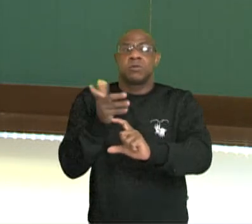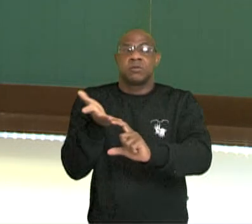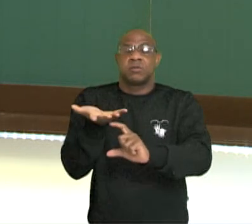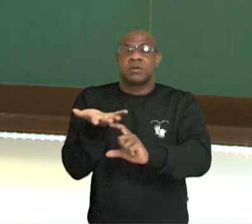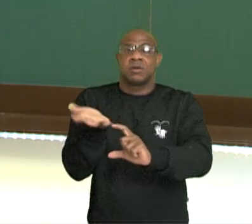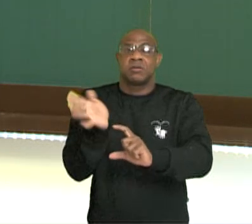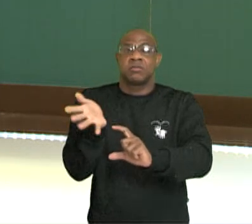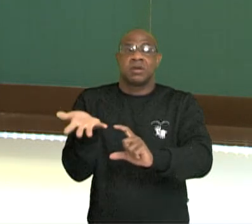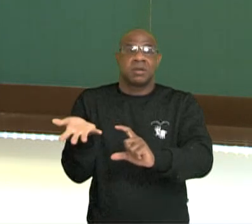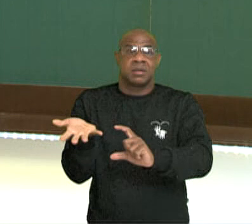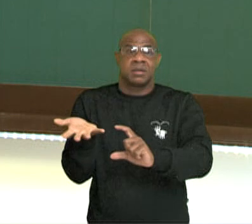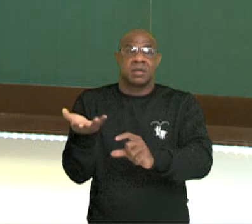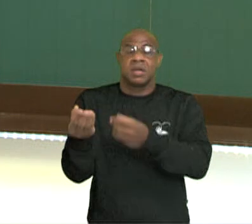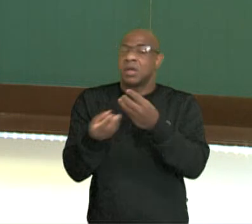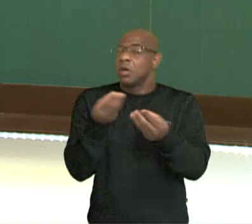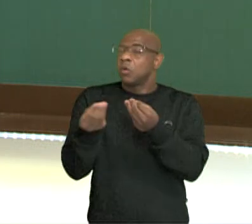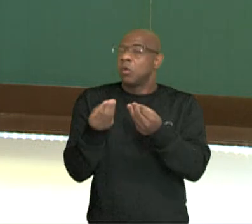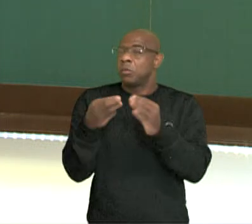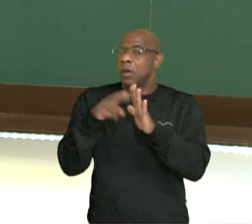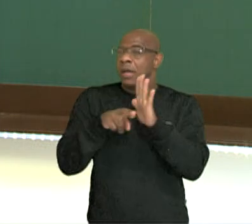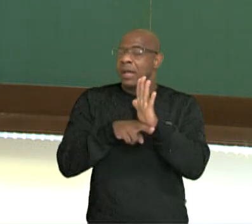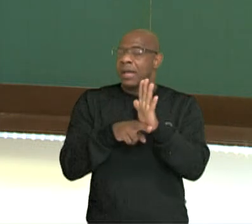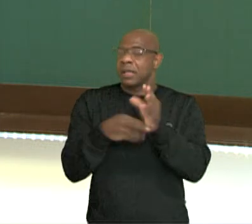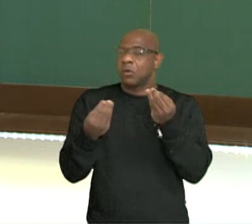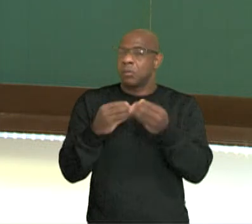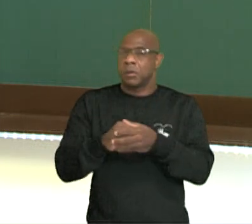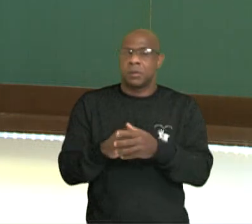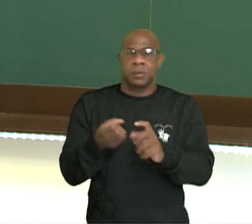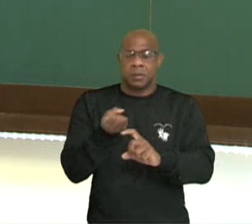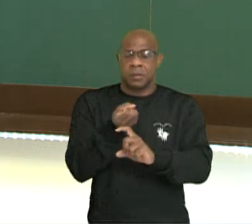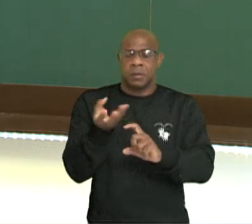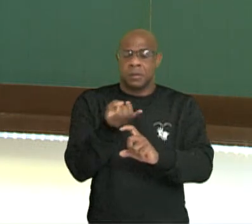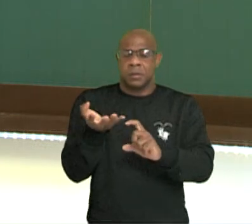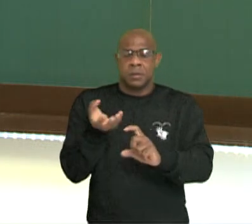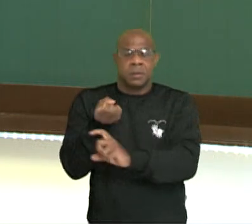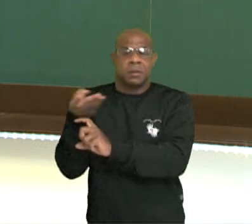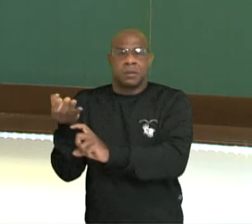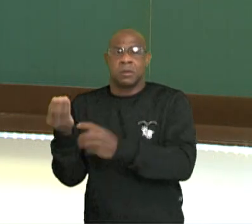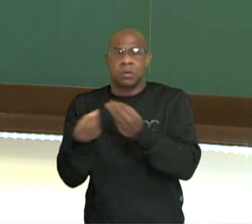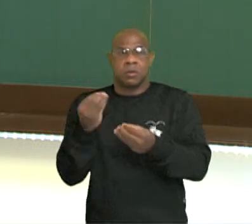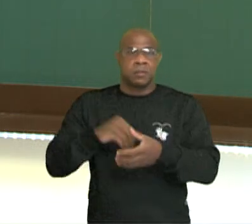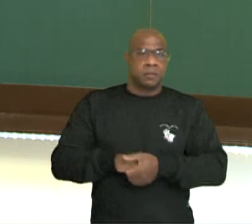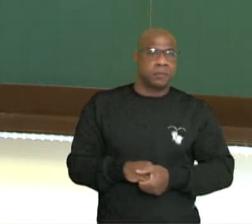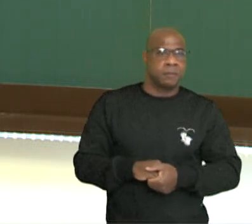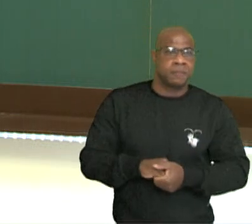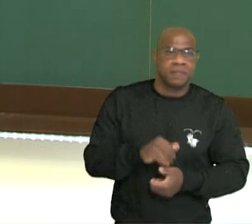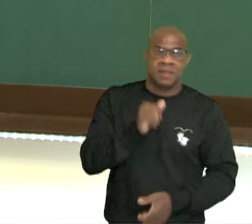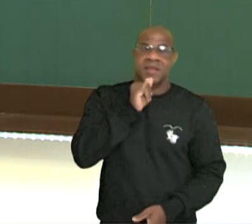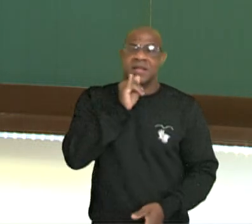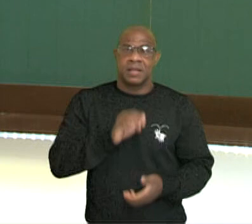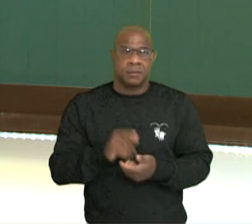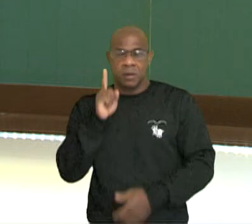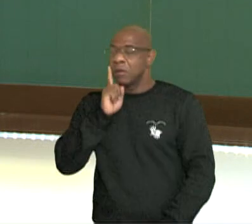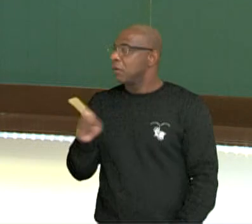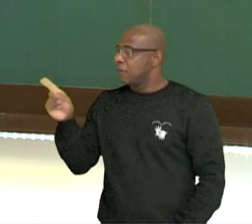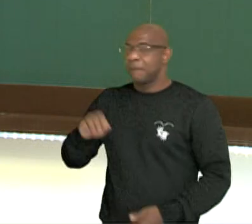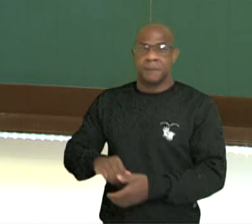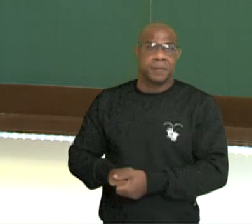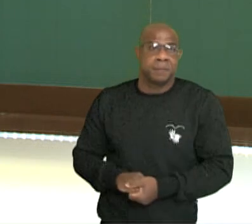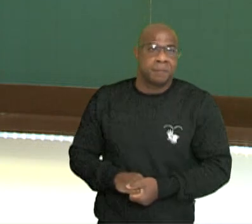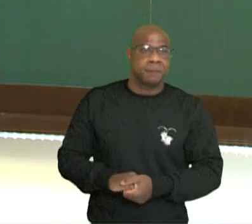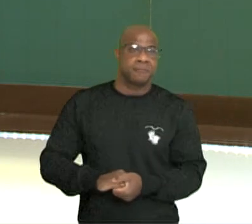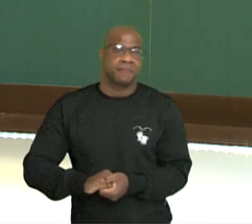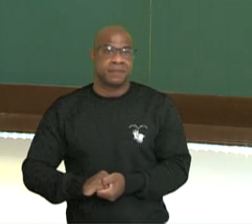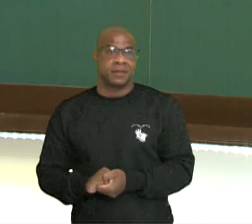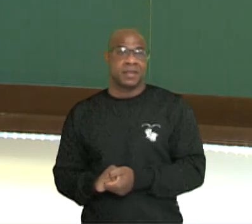de uma potência? Regrinhas que você precisa sempre estar lembrando. Elevando ao quadrado aqui todo o lado